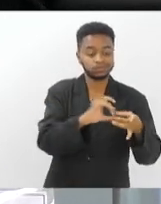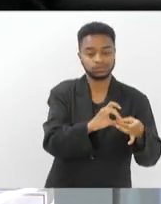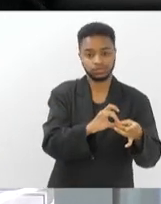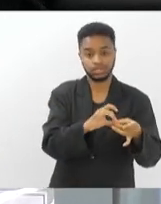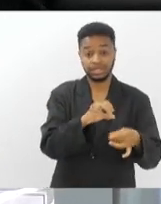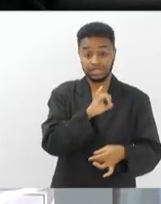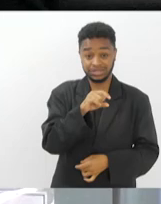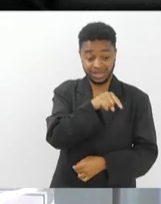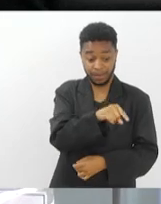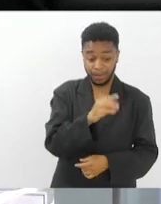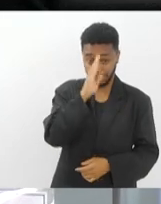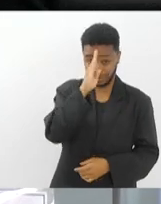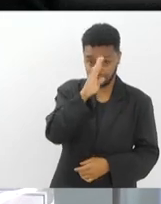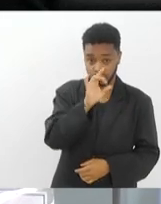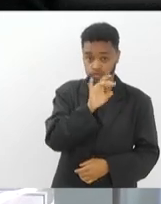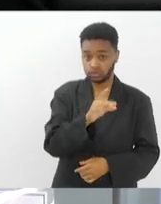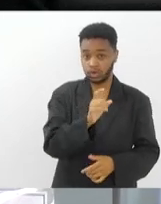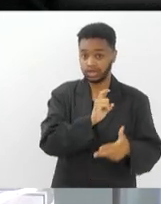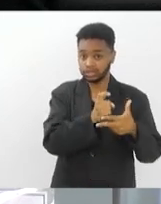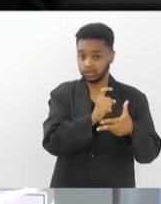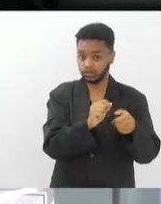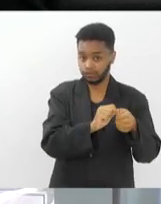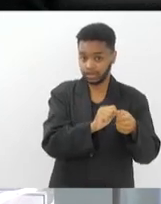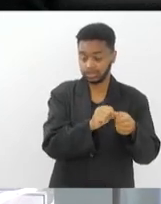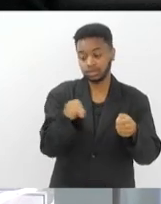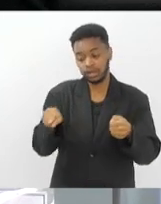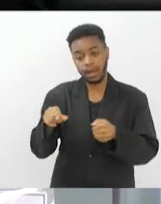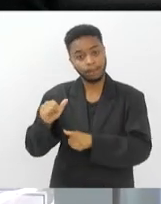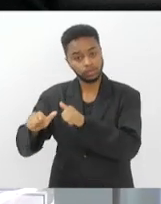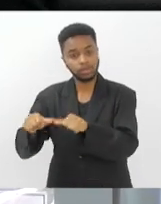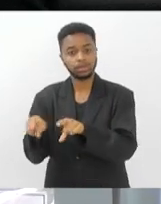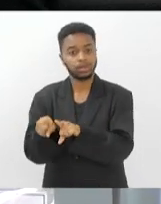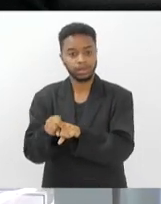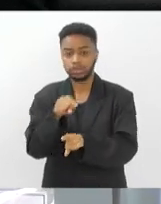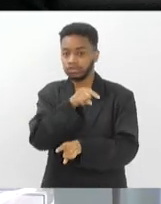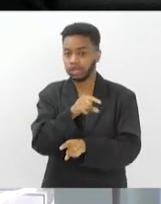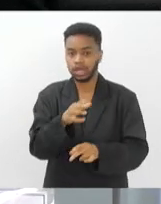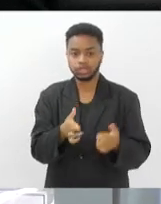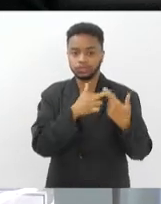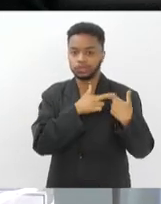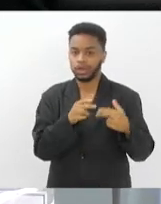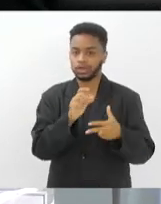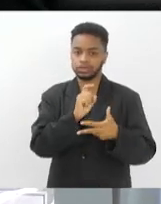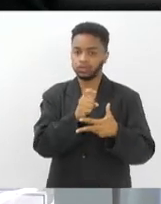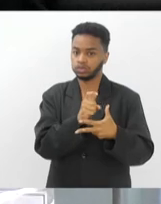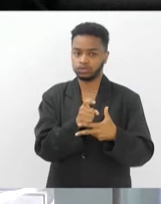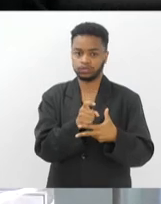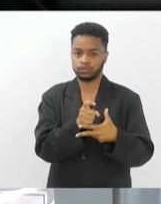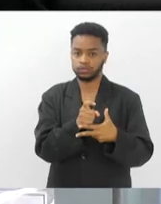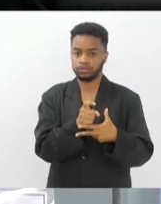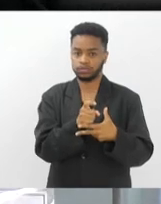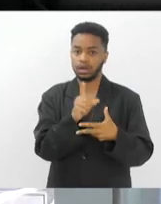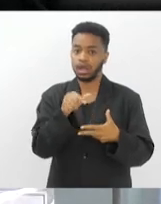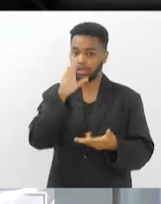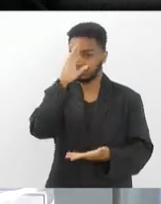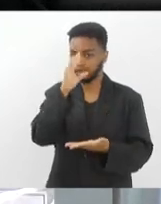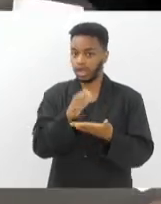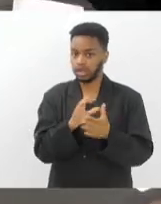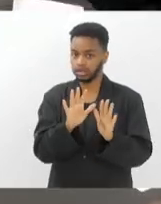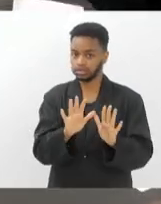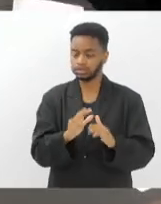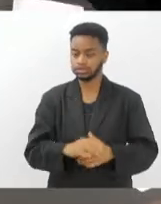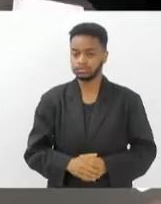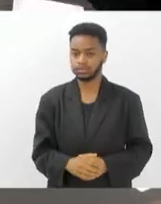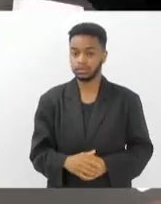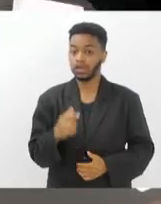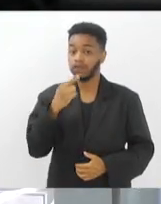o executivo por organização, a modificação também. É esta a tese. Eu vou discutir também. Eu estou